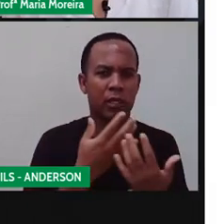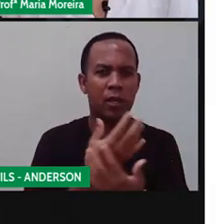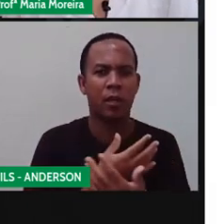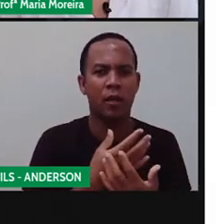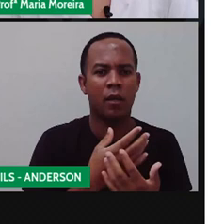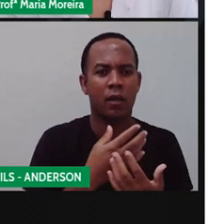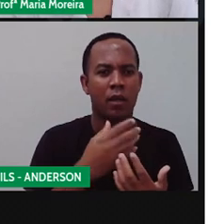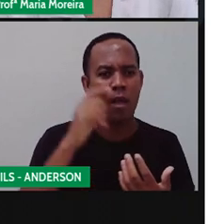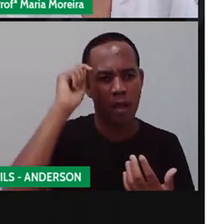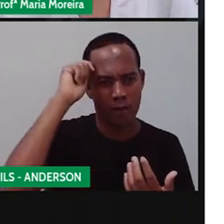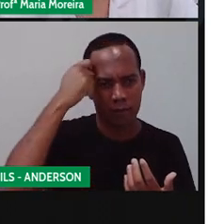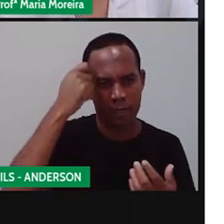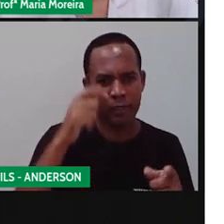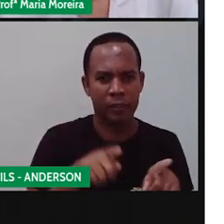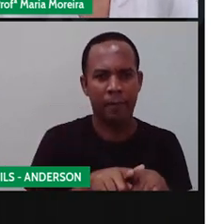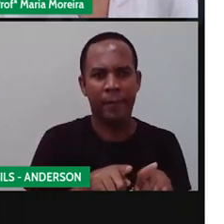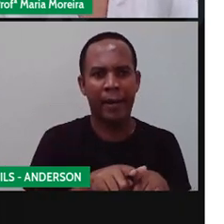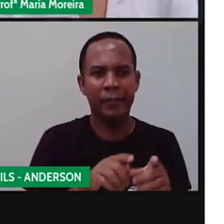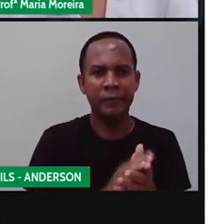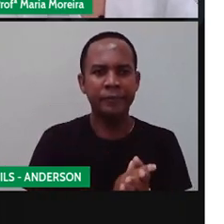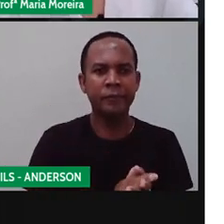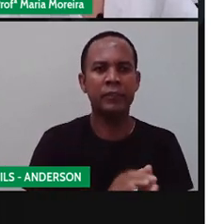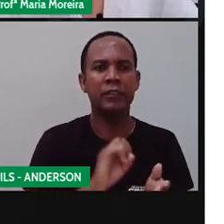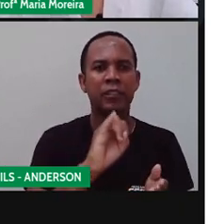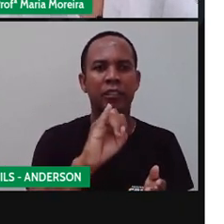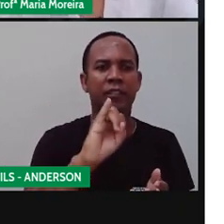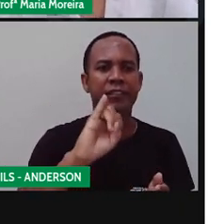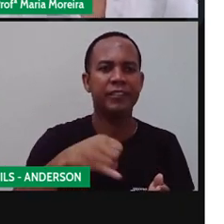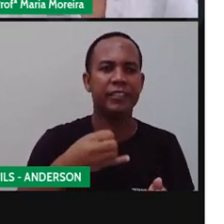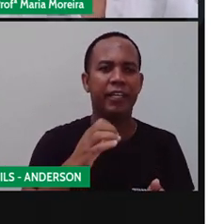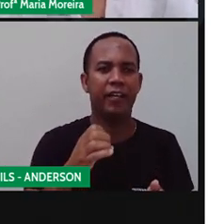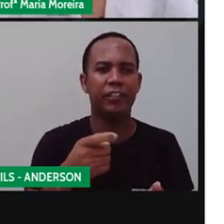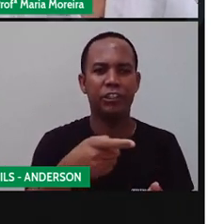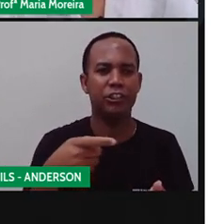o Ijexá. Se eu pronunciei alguma coisa